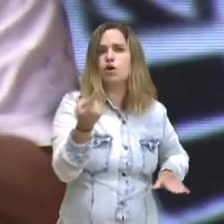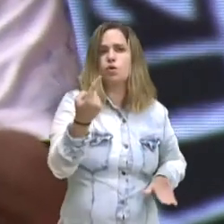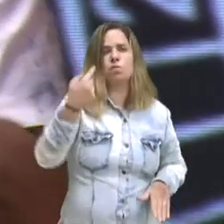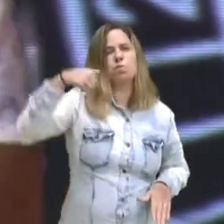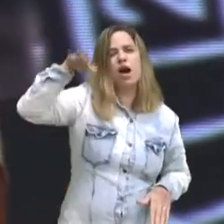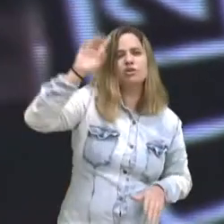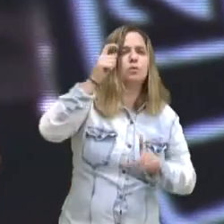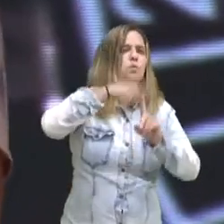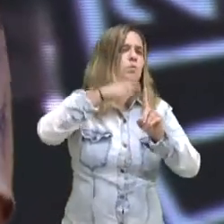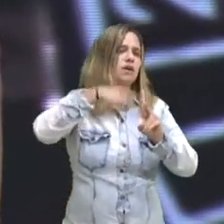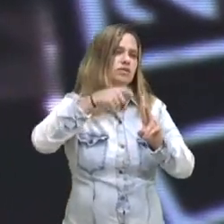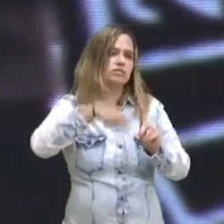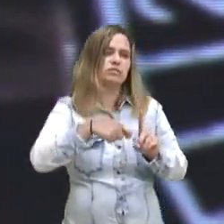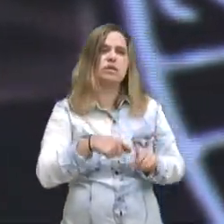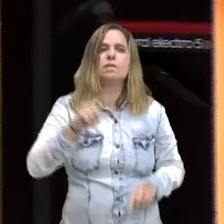ali, e